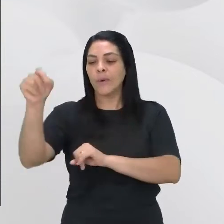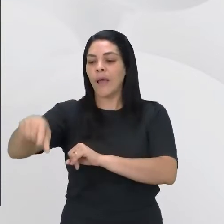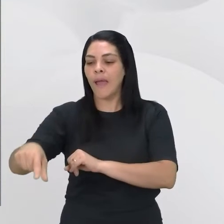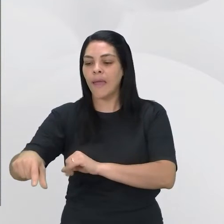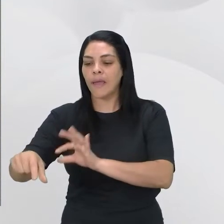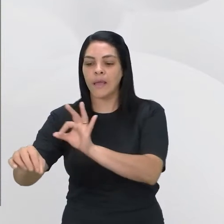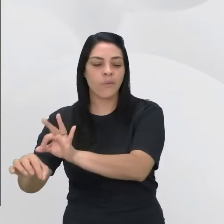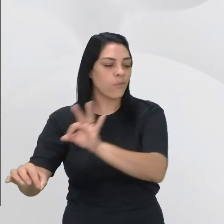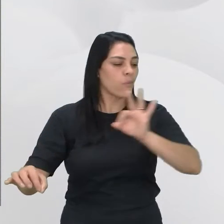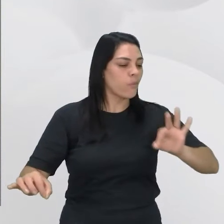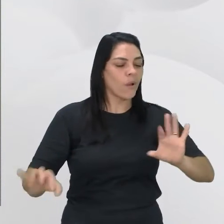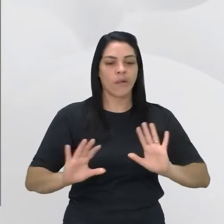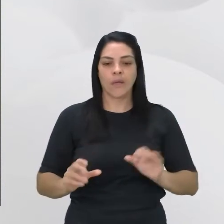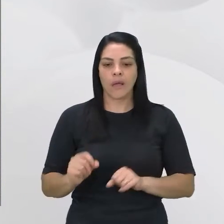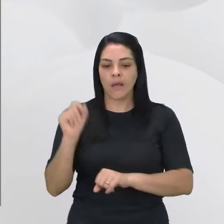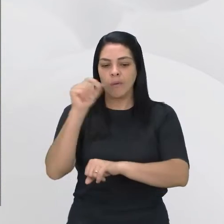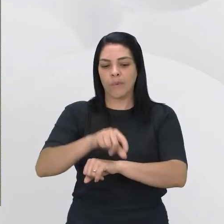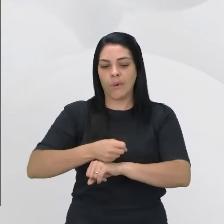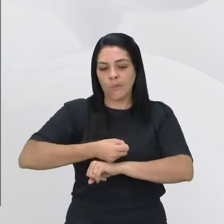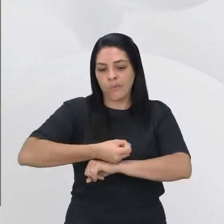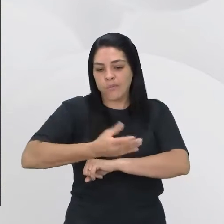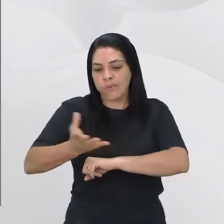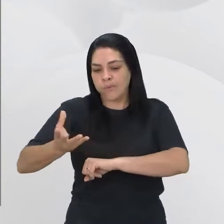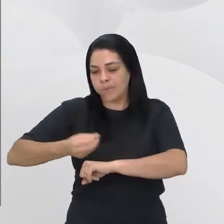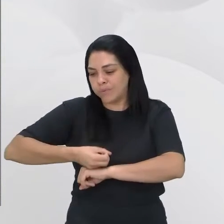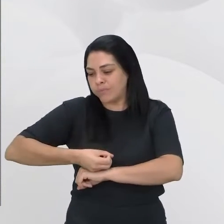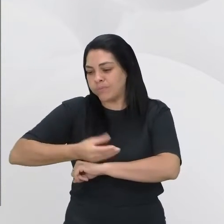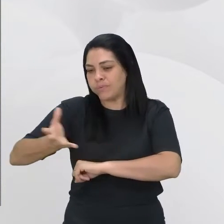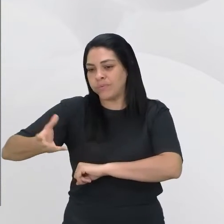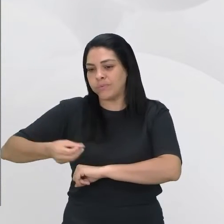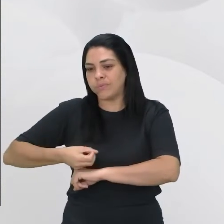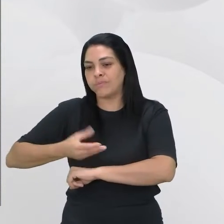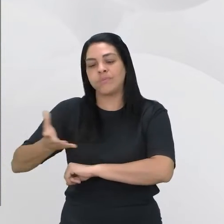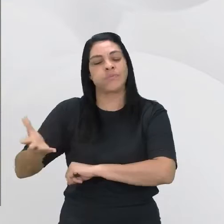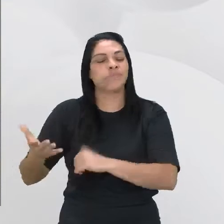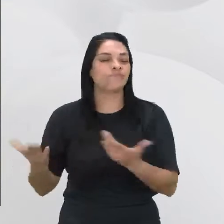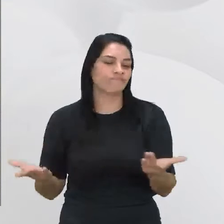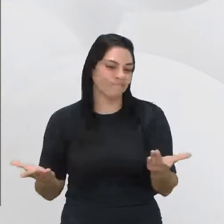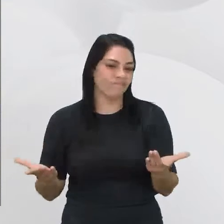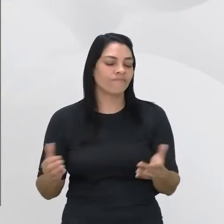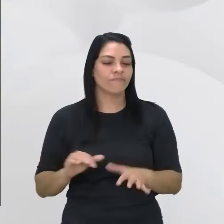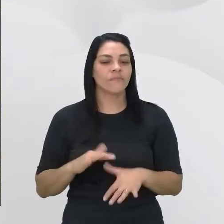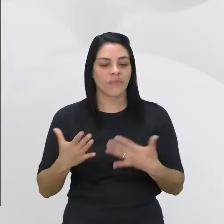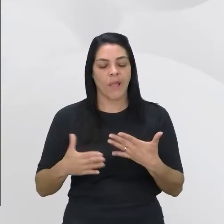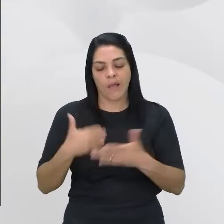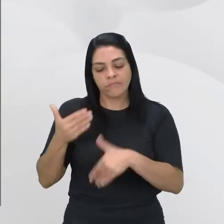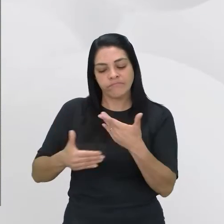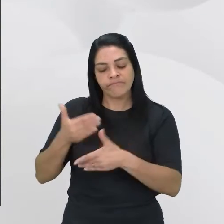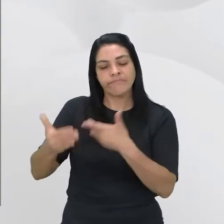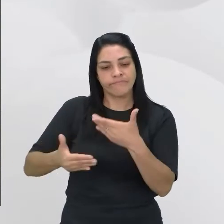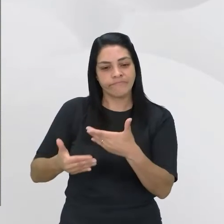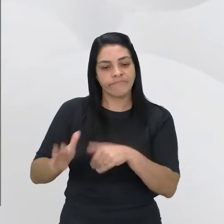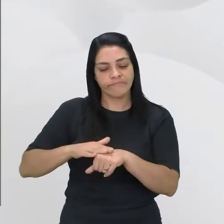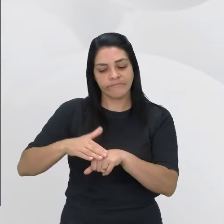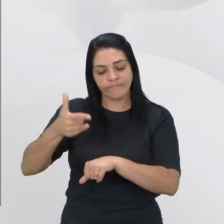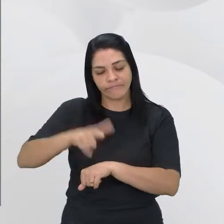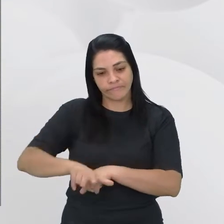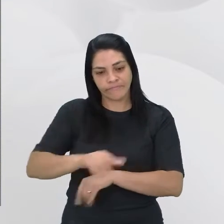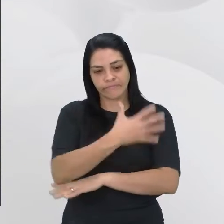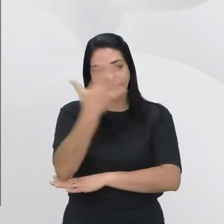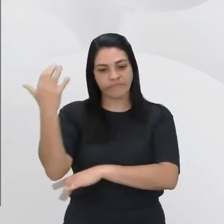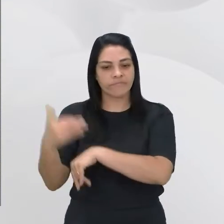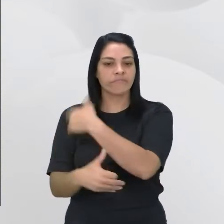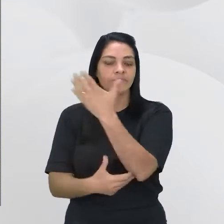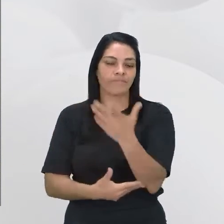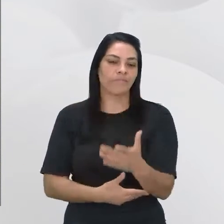ali, porque... Não, vai, né? A coisa vai fluindo de forma orgânica. Então, o processo de restauração dessas mini-florestas ficam com